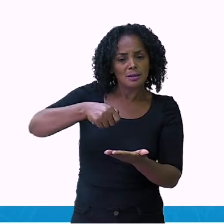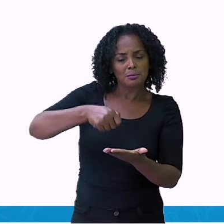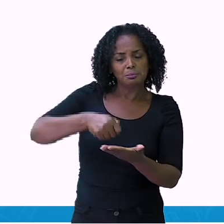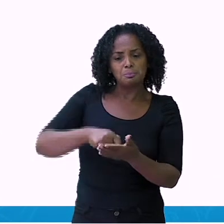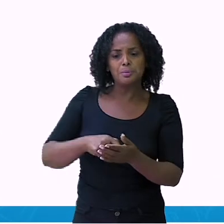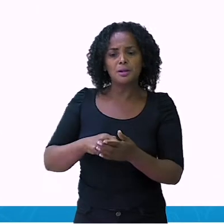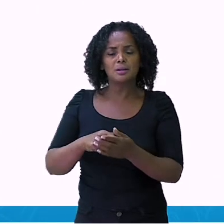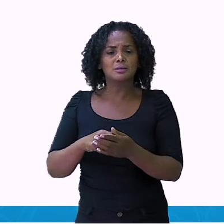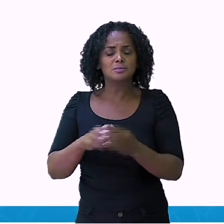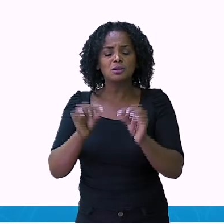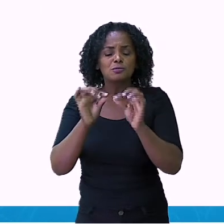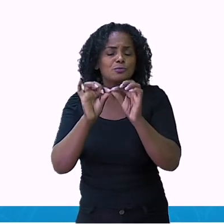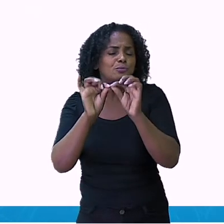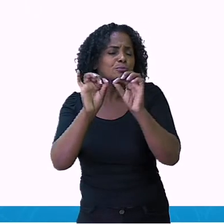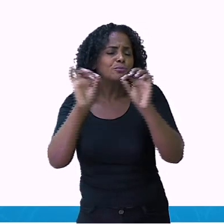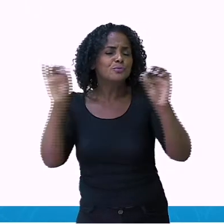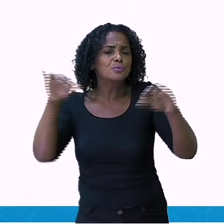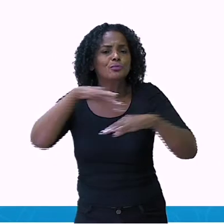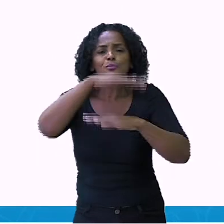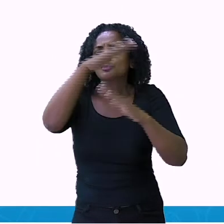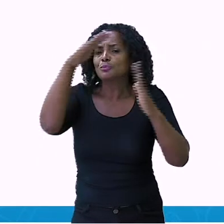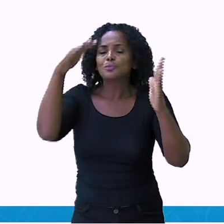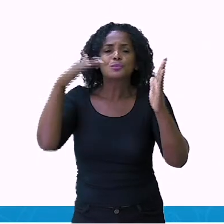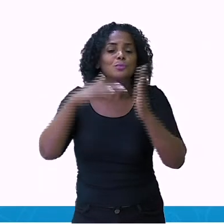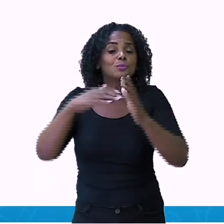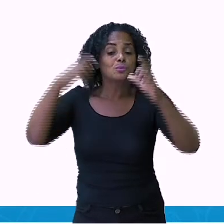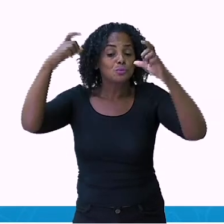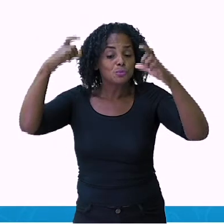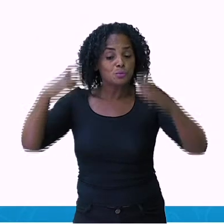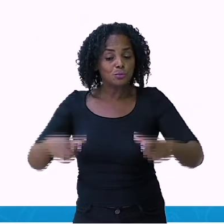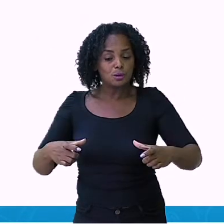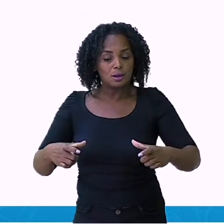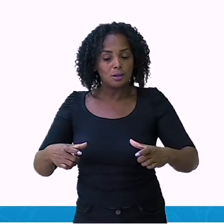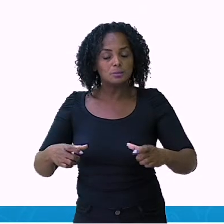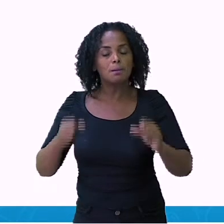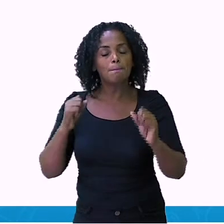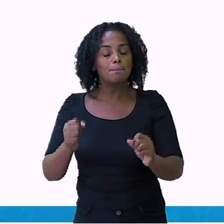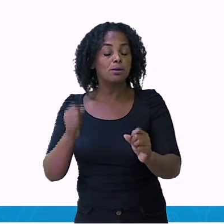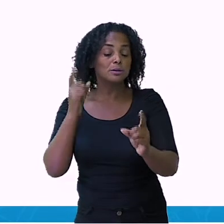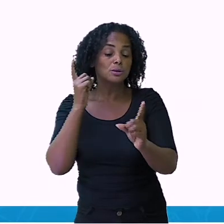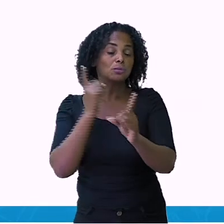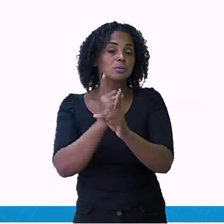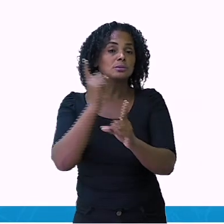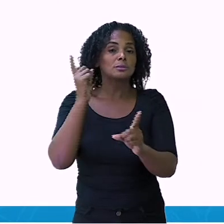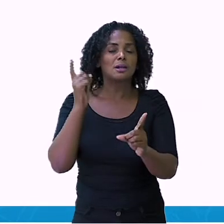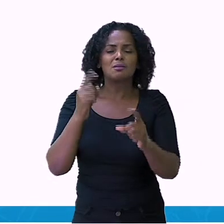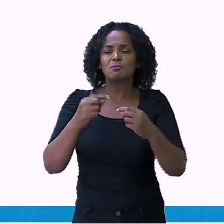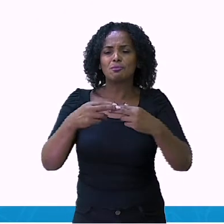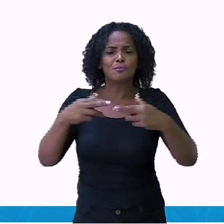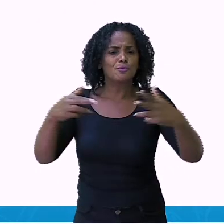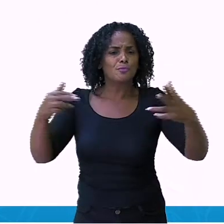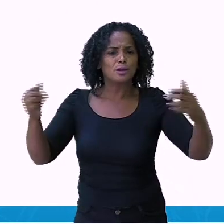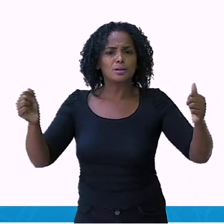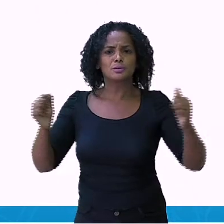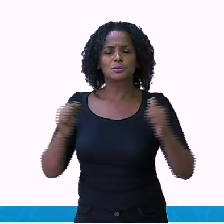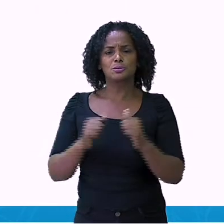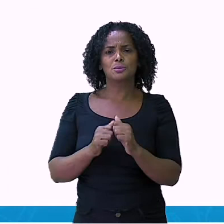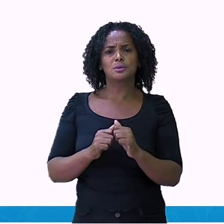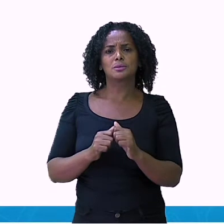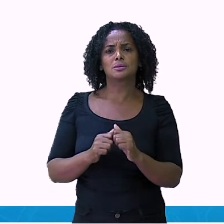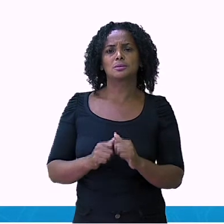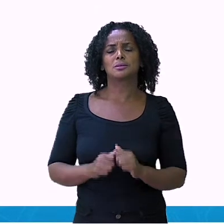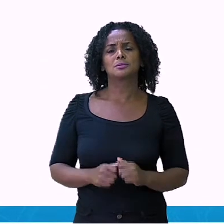construção, fios, tudo em um único lugar. Você tem essa dimensão para que você encontre aquilo que